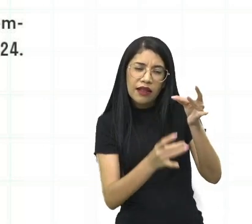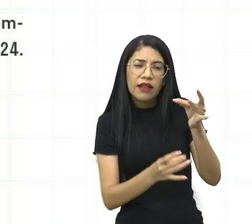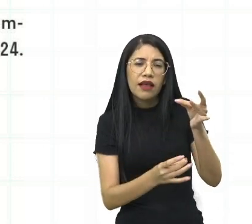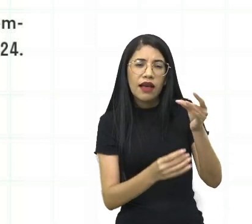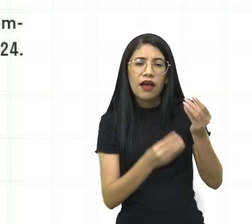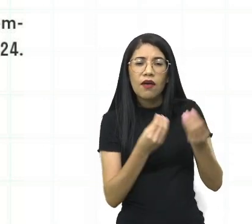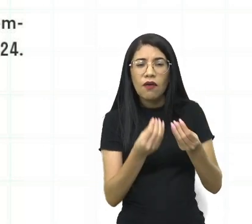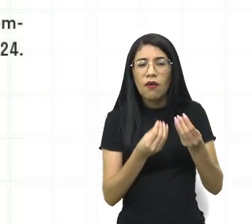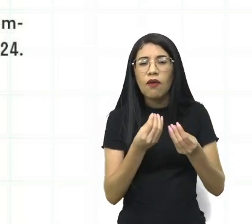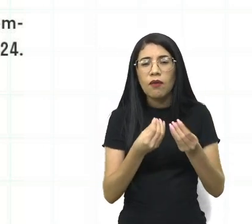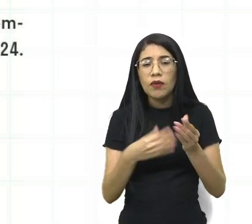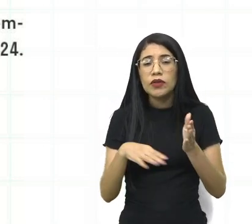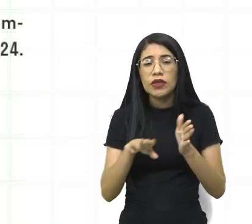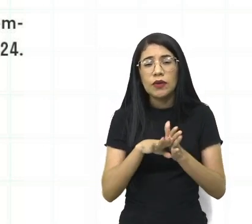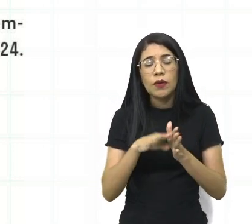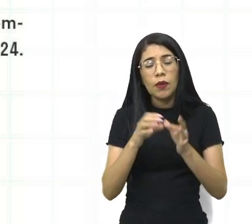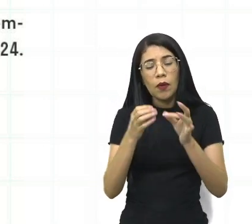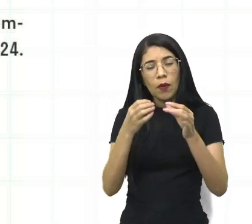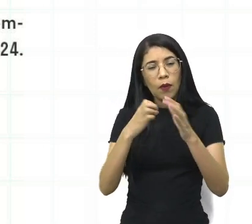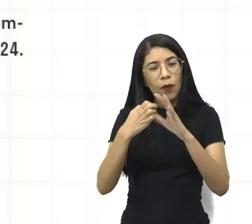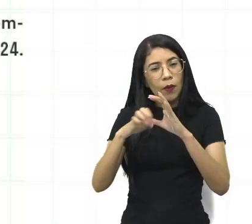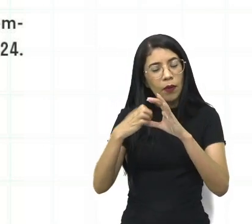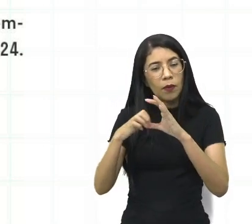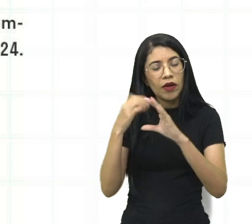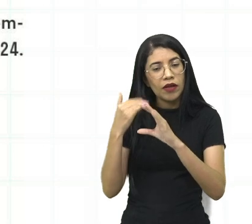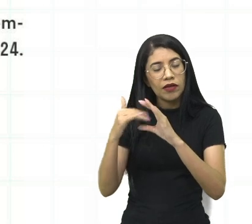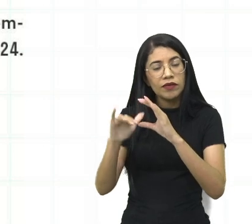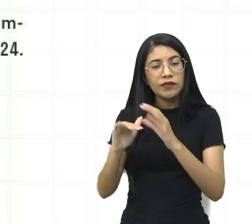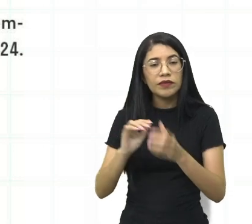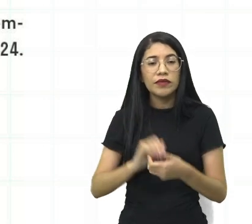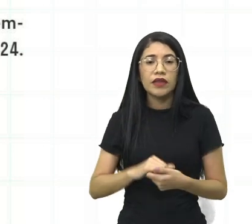a este e-mail, certo? Então vejam só que